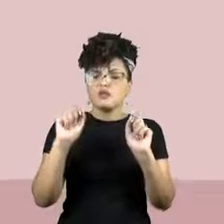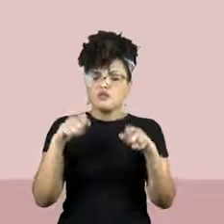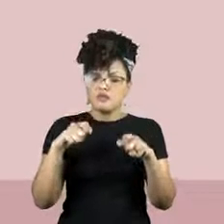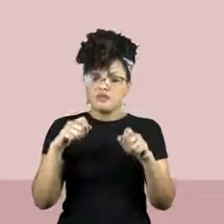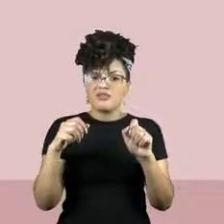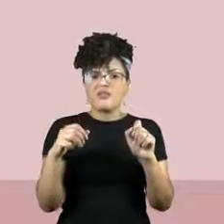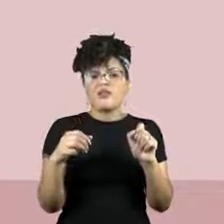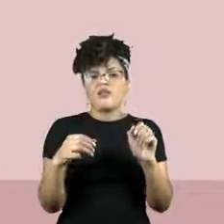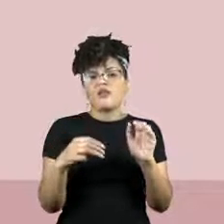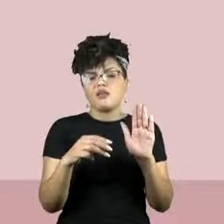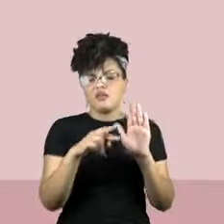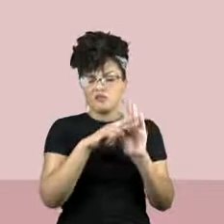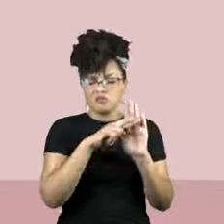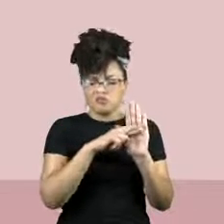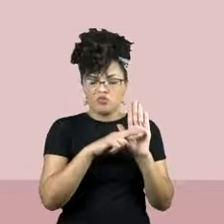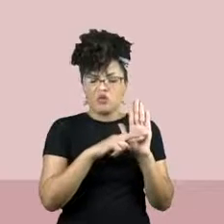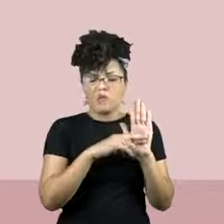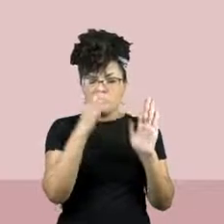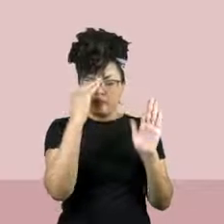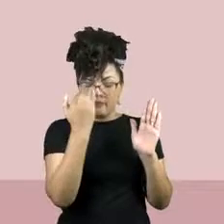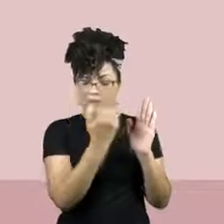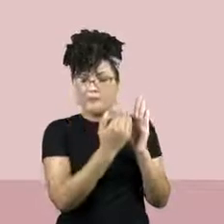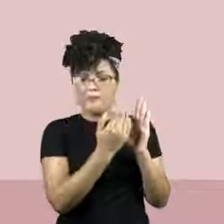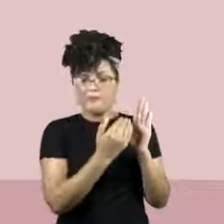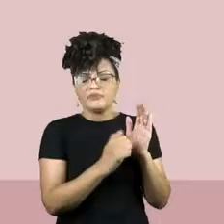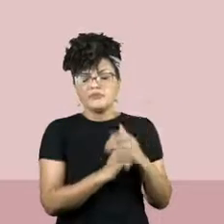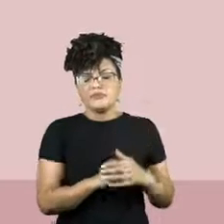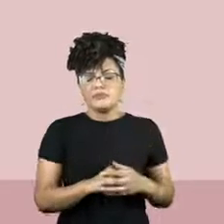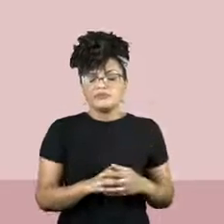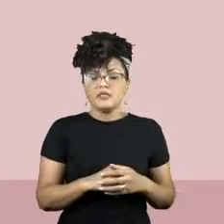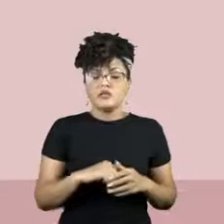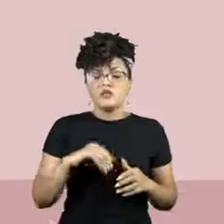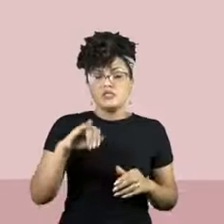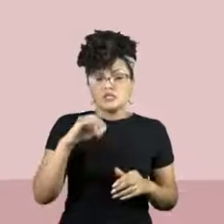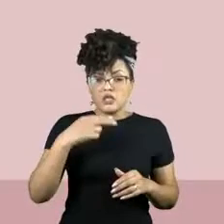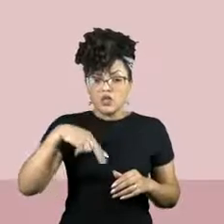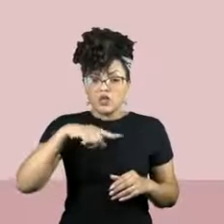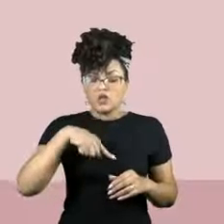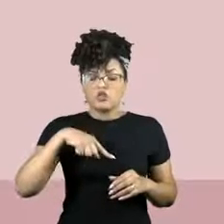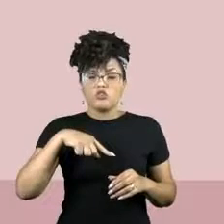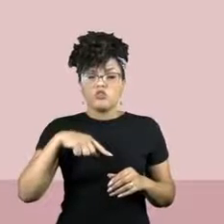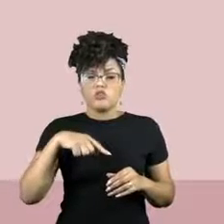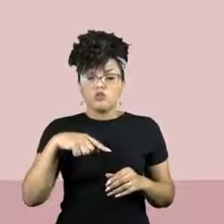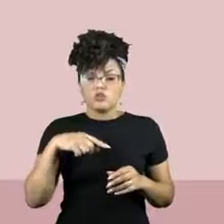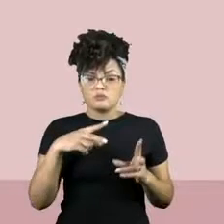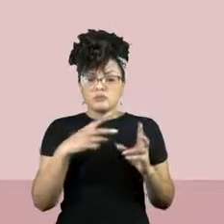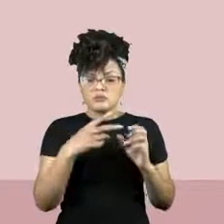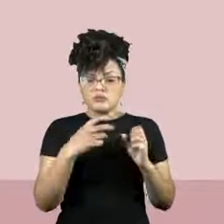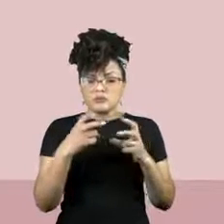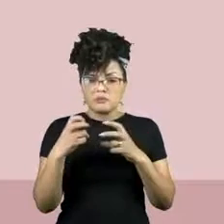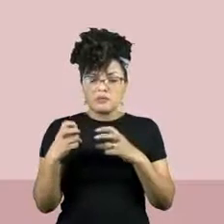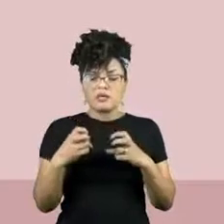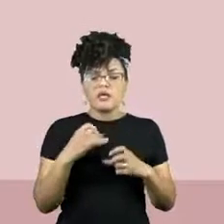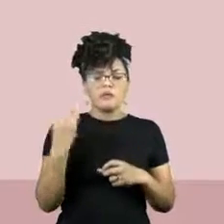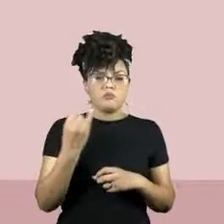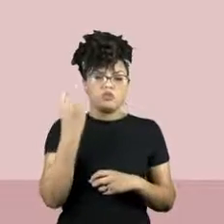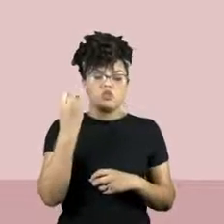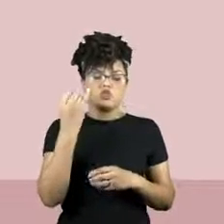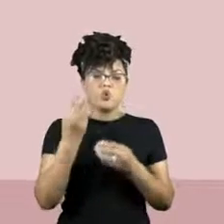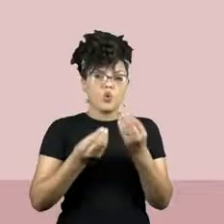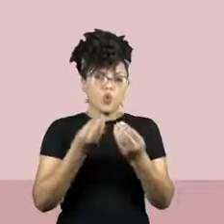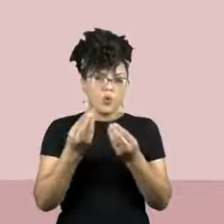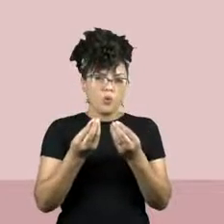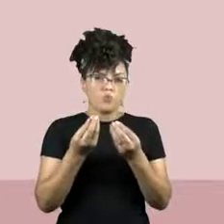norma pede, né? Que é claro que é um exemplo figurativo, né? Mas para a gente ver a importância de a gente utilizar um método com muitas considerações, um método